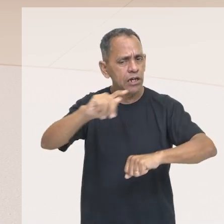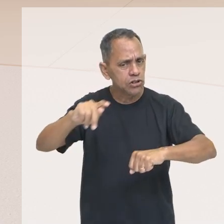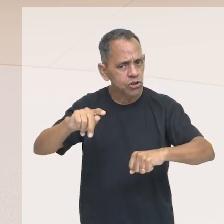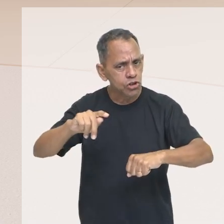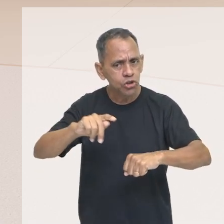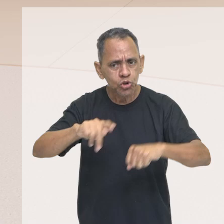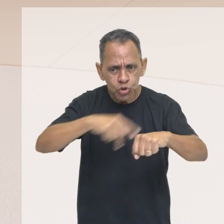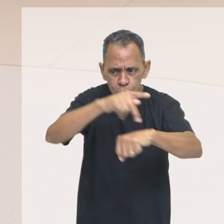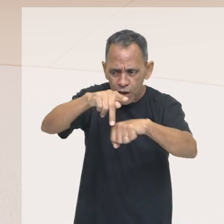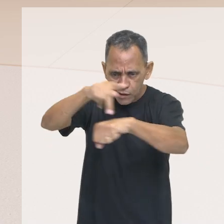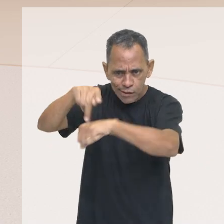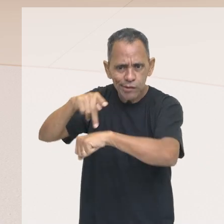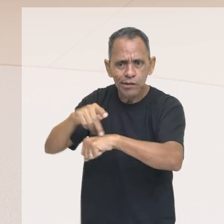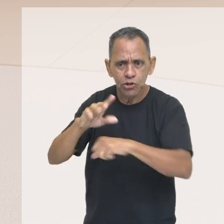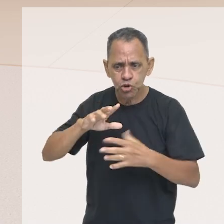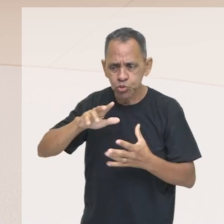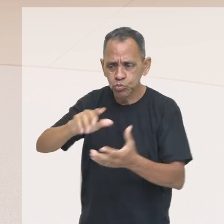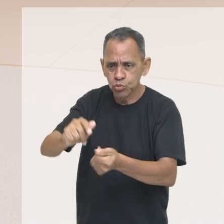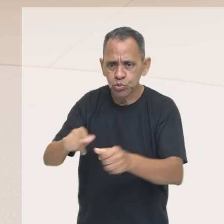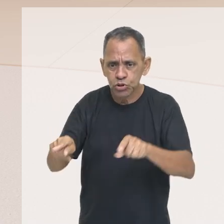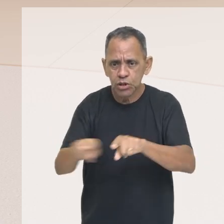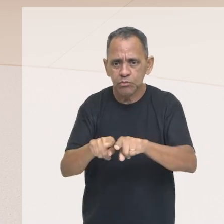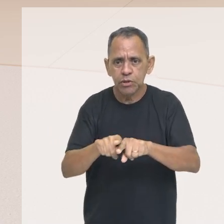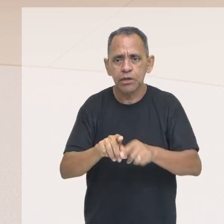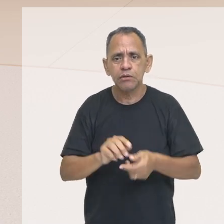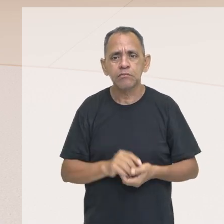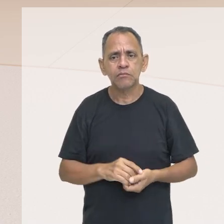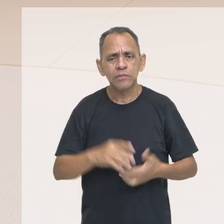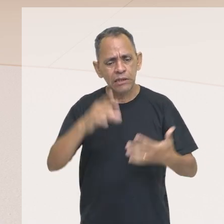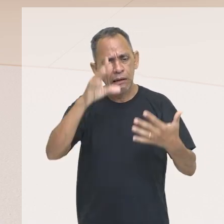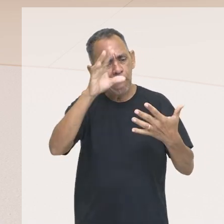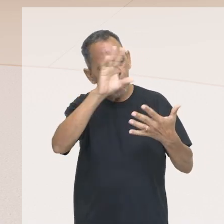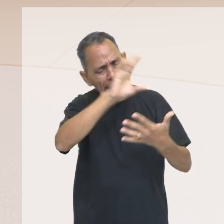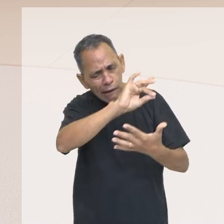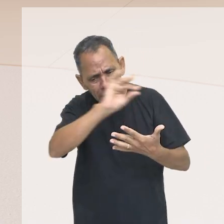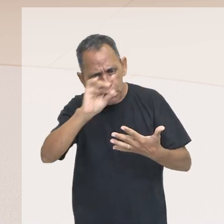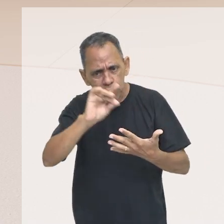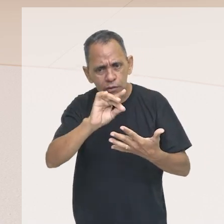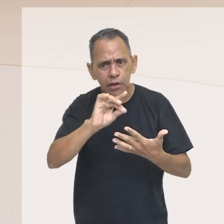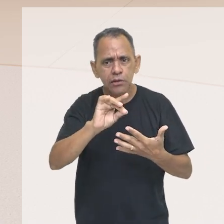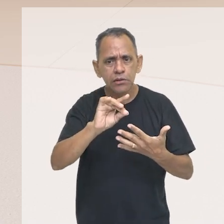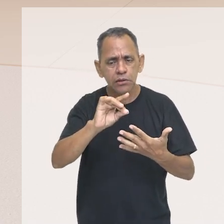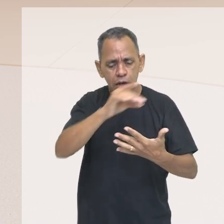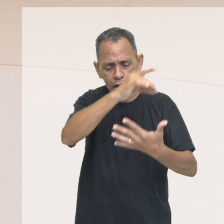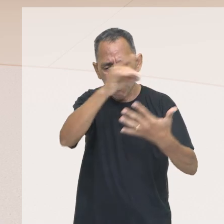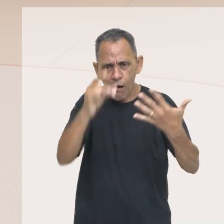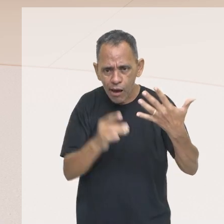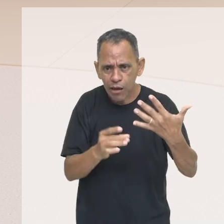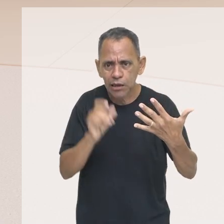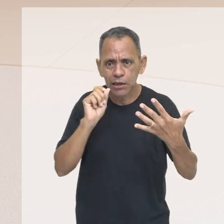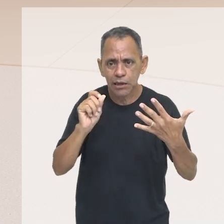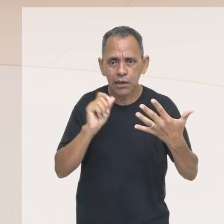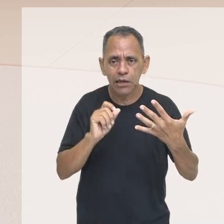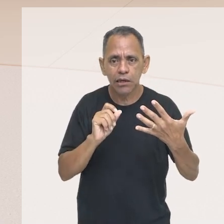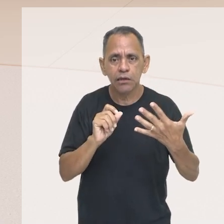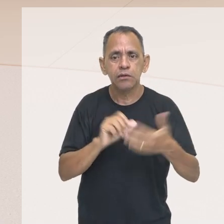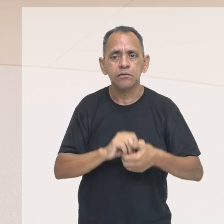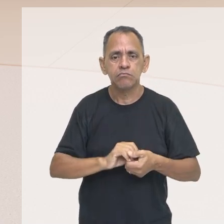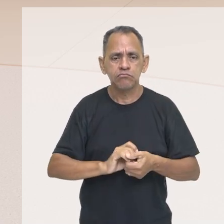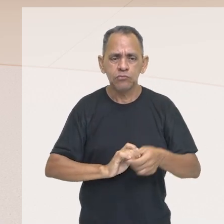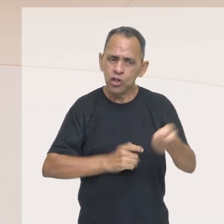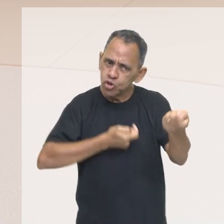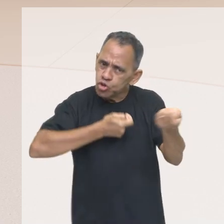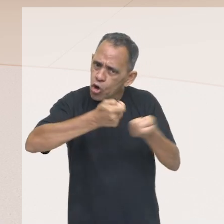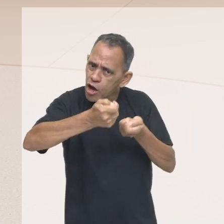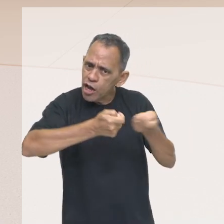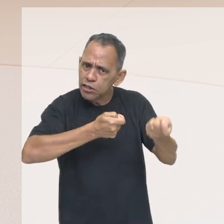dizer, né, ela é cada vez mais encorpada. Então o Brasil, ele começa